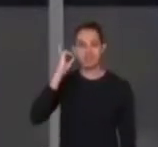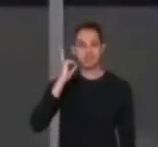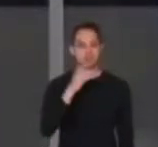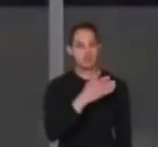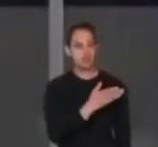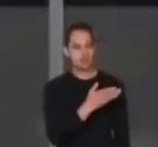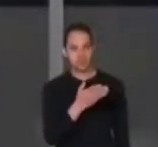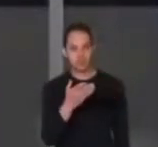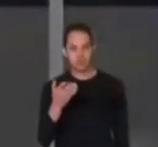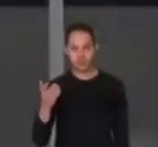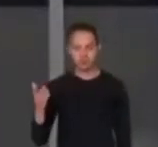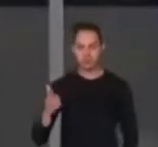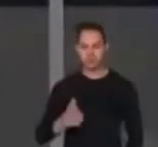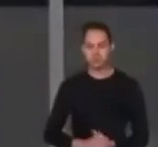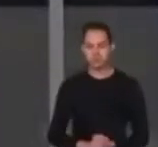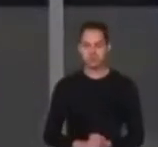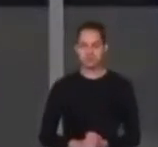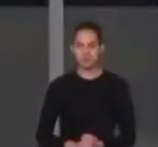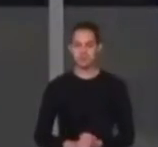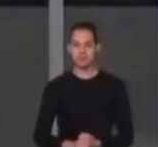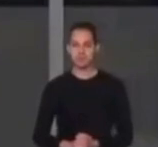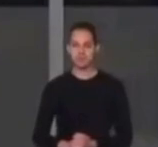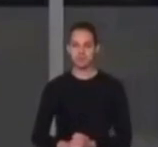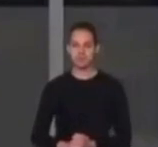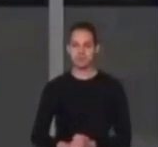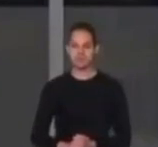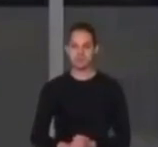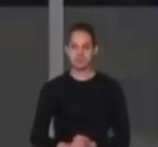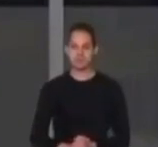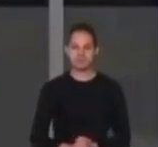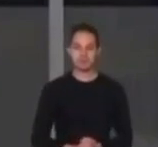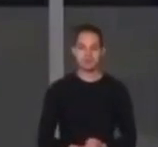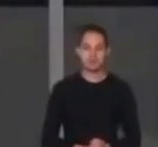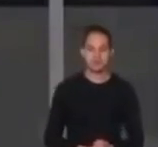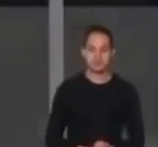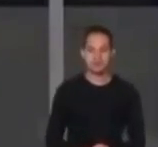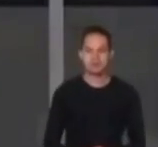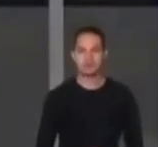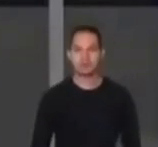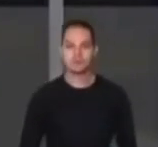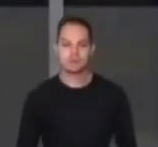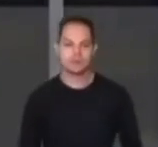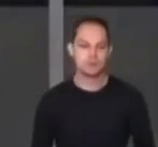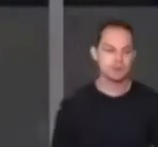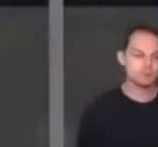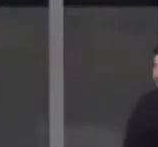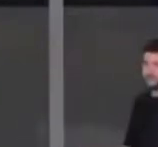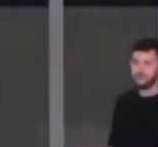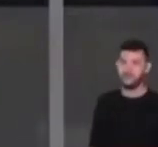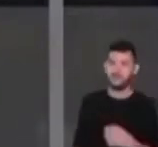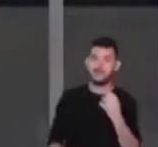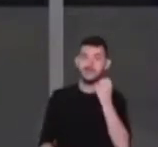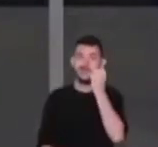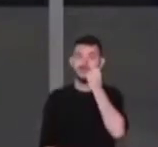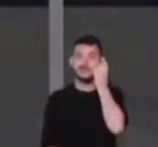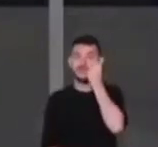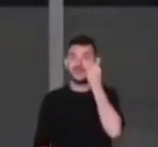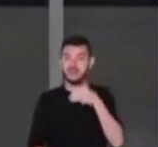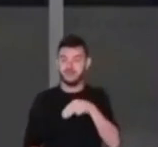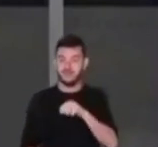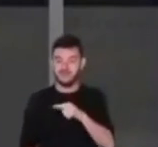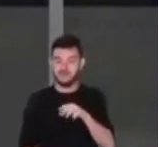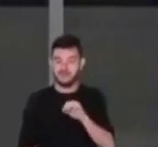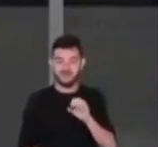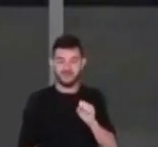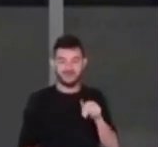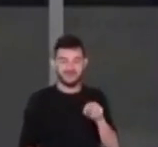deputadas, já dizia o grande senador Monsanta: o PT, quando não está